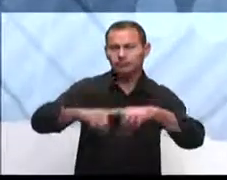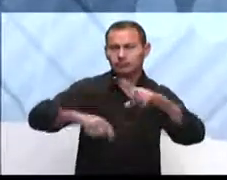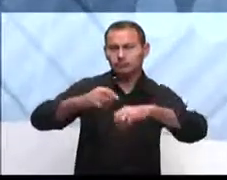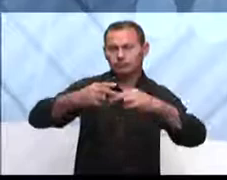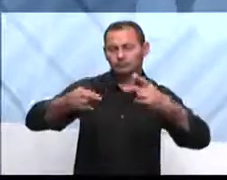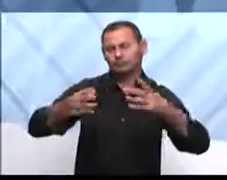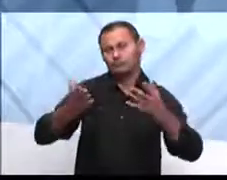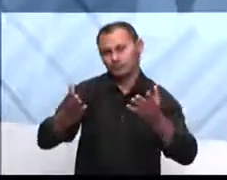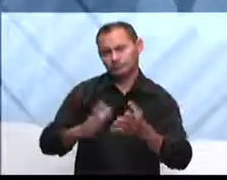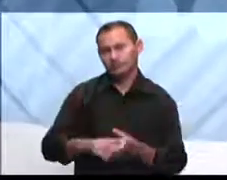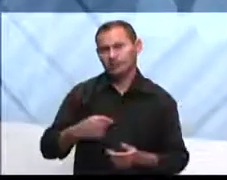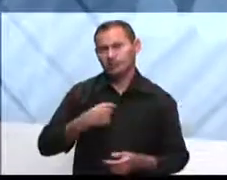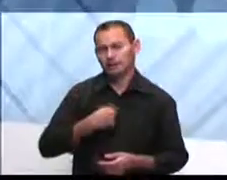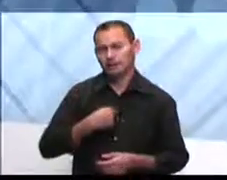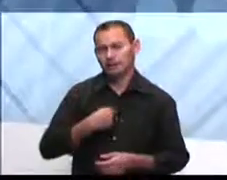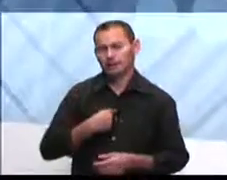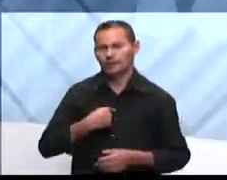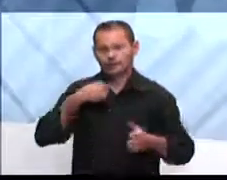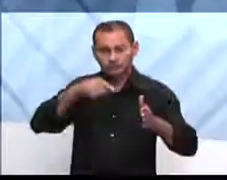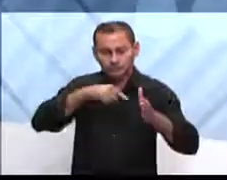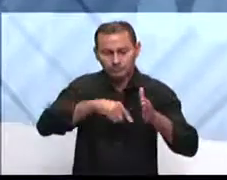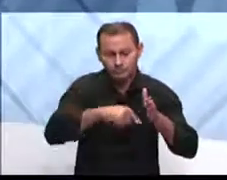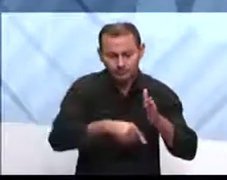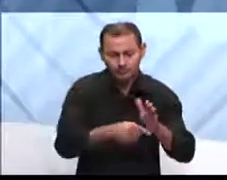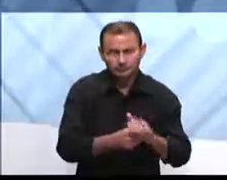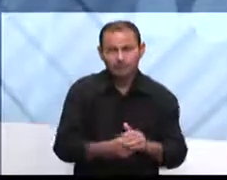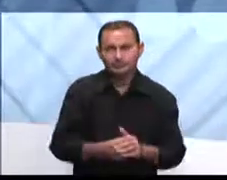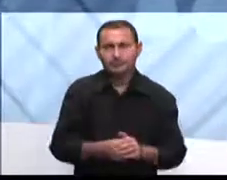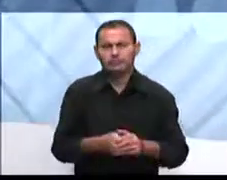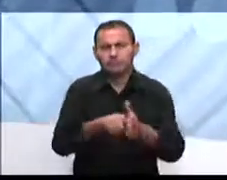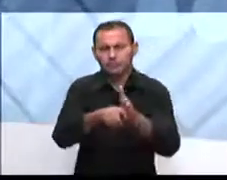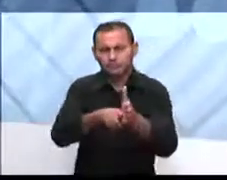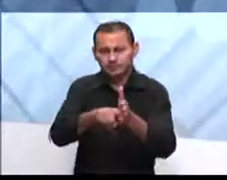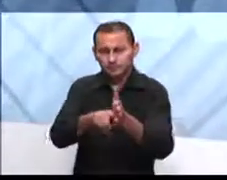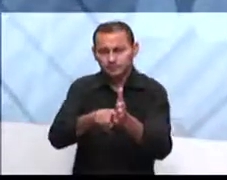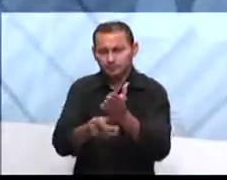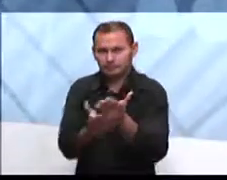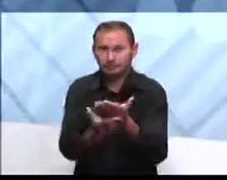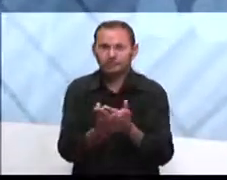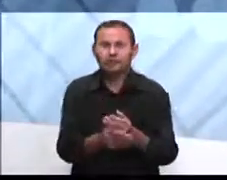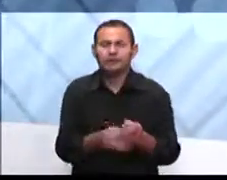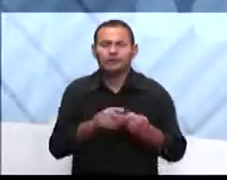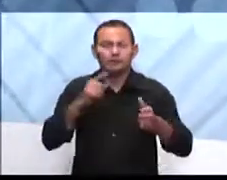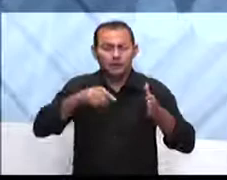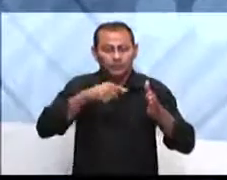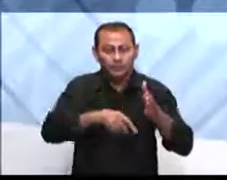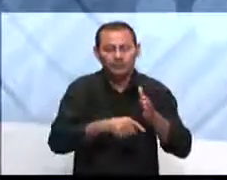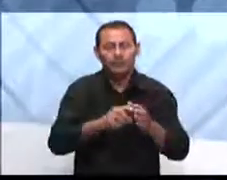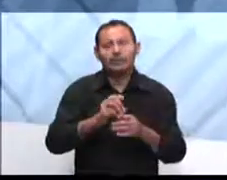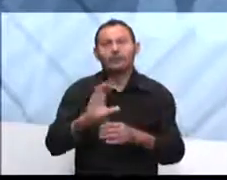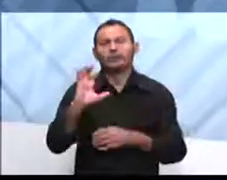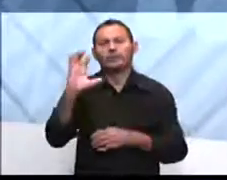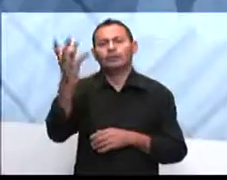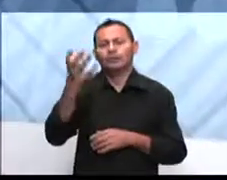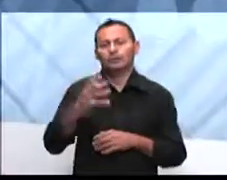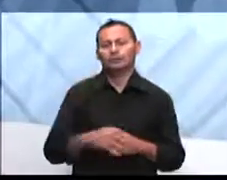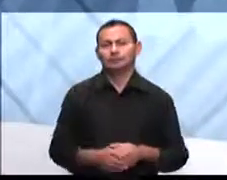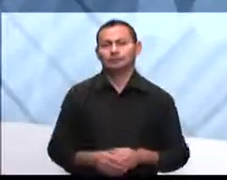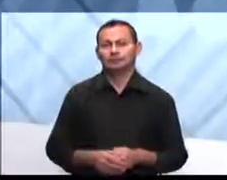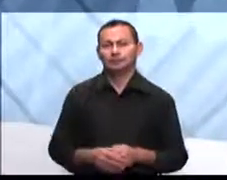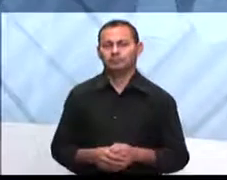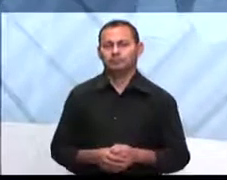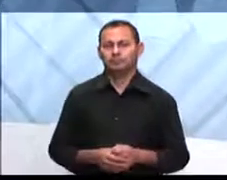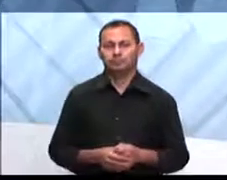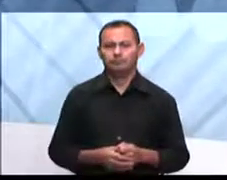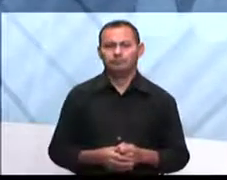produto, então vou aprofundar essa pesquisa. Esse aprofundamento, ele funciona da seguinte maneira,